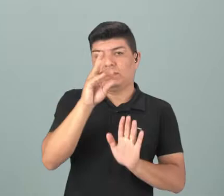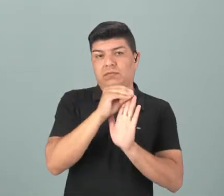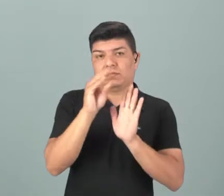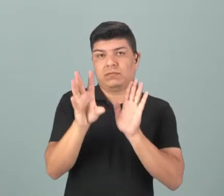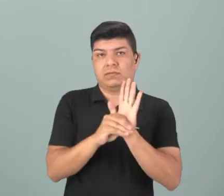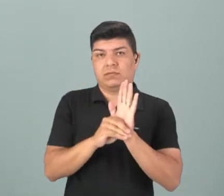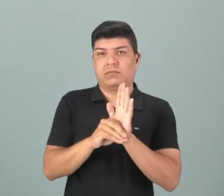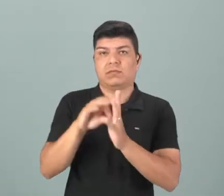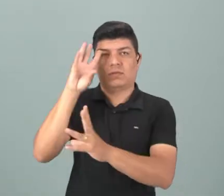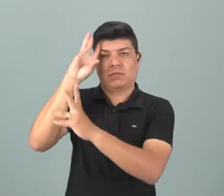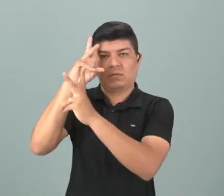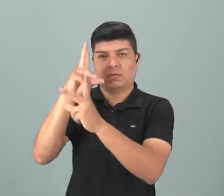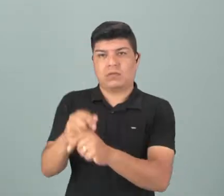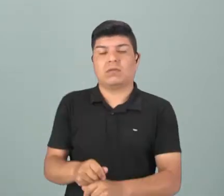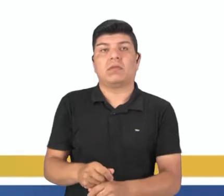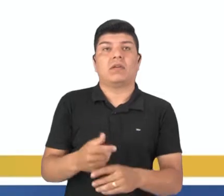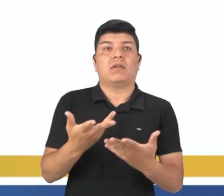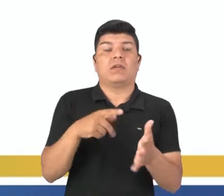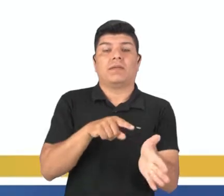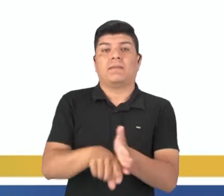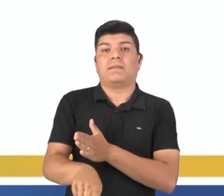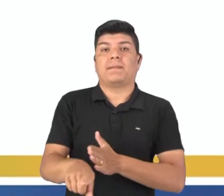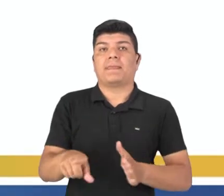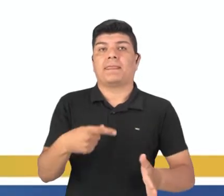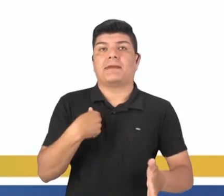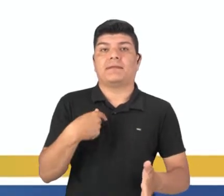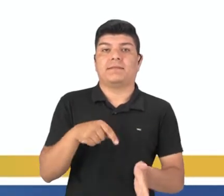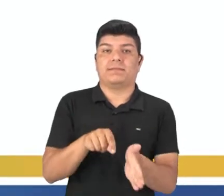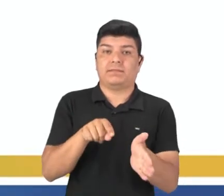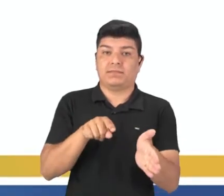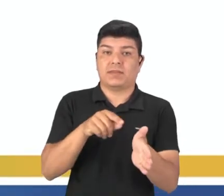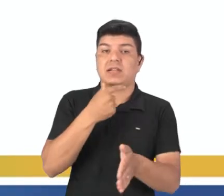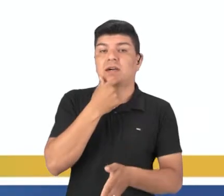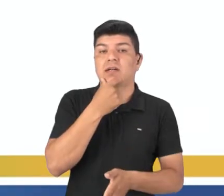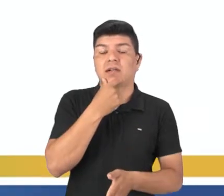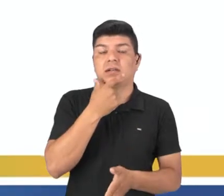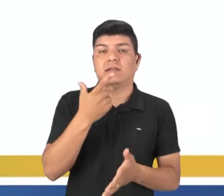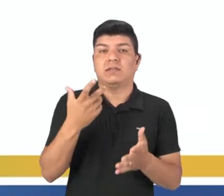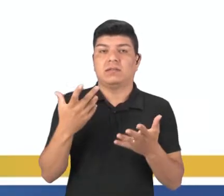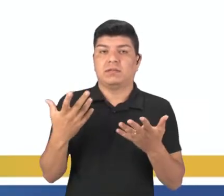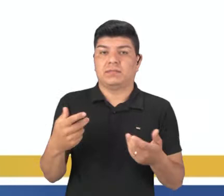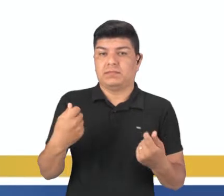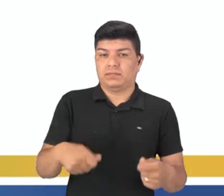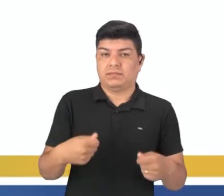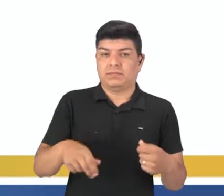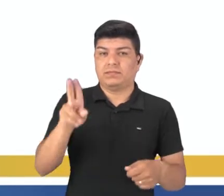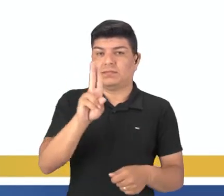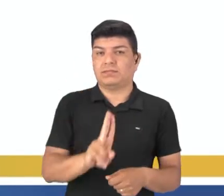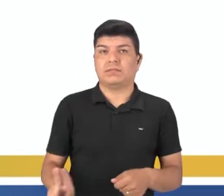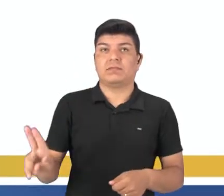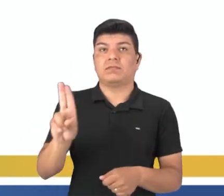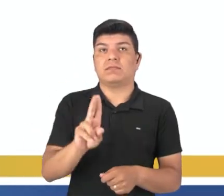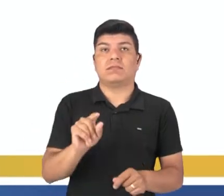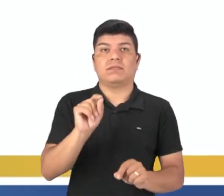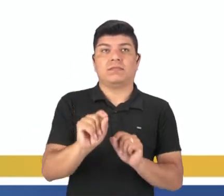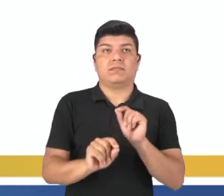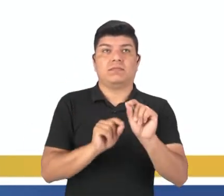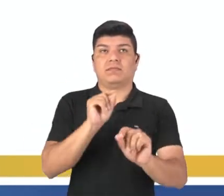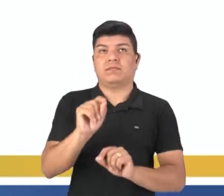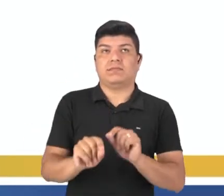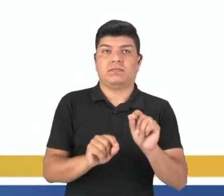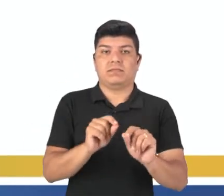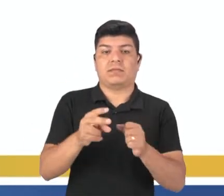conteúdo aí vamos começar com as perguntas quando nós fazemos perguntas em inglês pessoal a gente precisa usar uma coisa que nós chamamos de